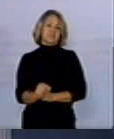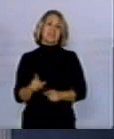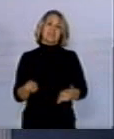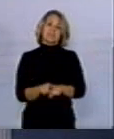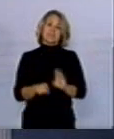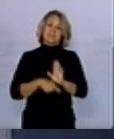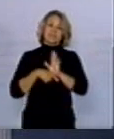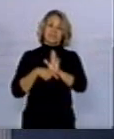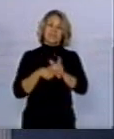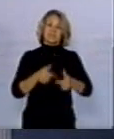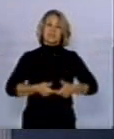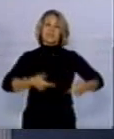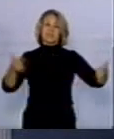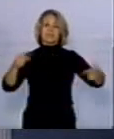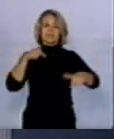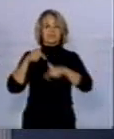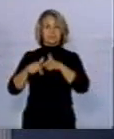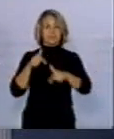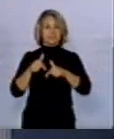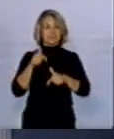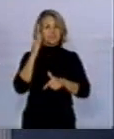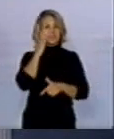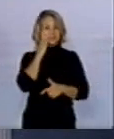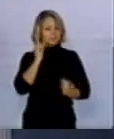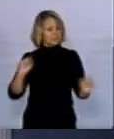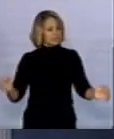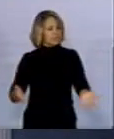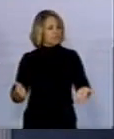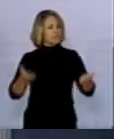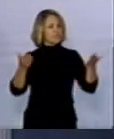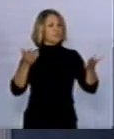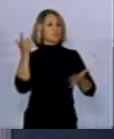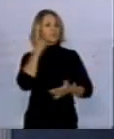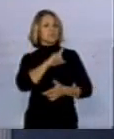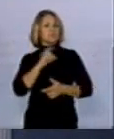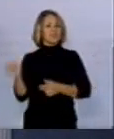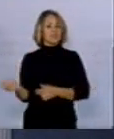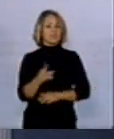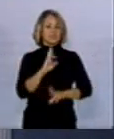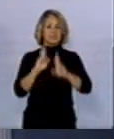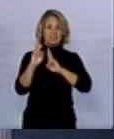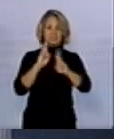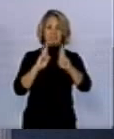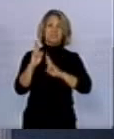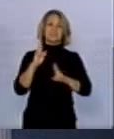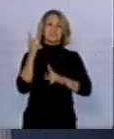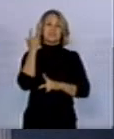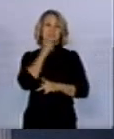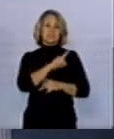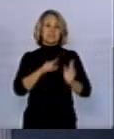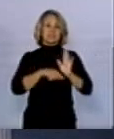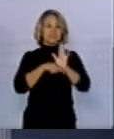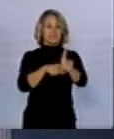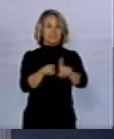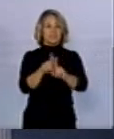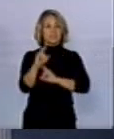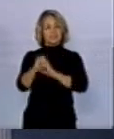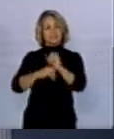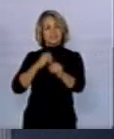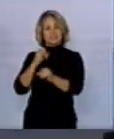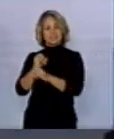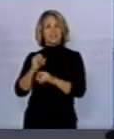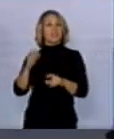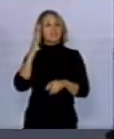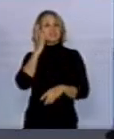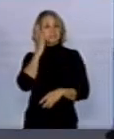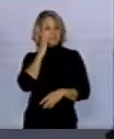serviço. Verificamos também o efeito de estímulo à construção de novas redes, o que tem efeitos benéficos para a banda larga. E aqui é